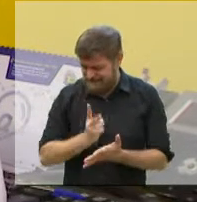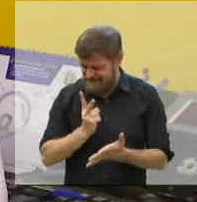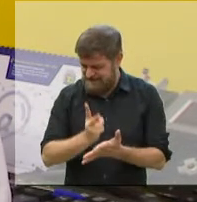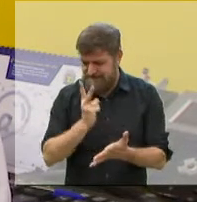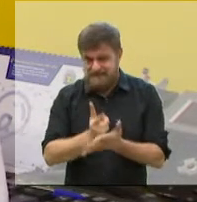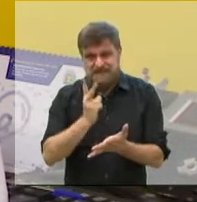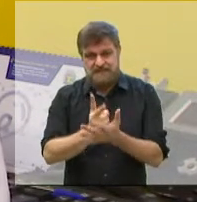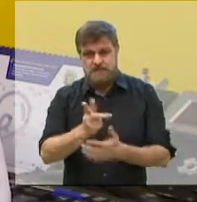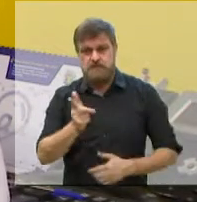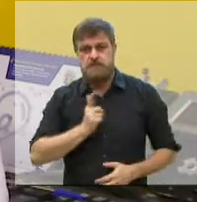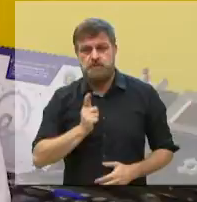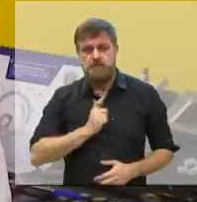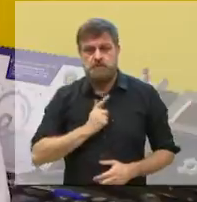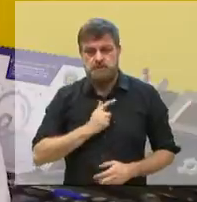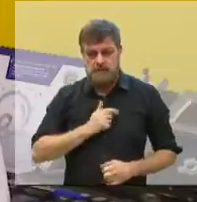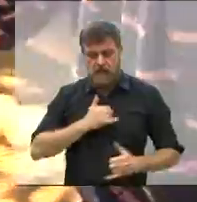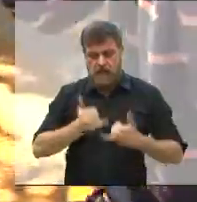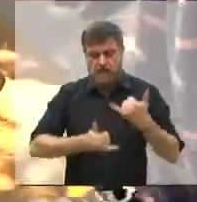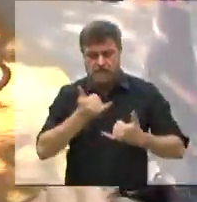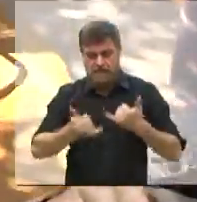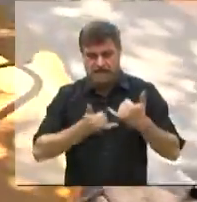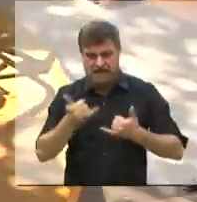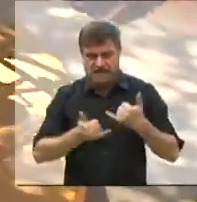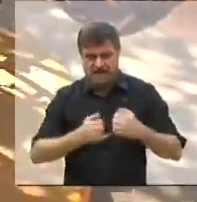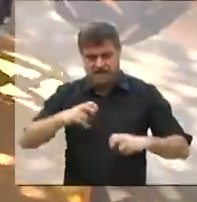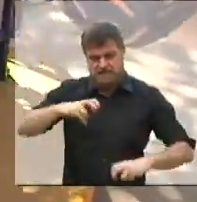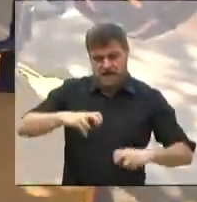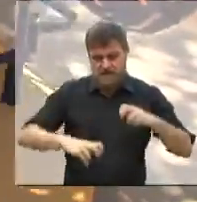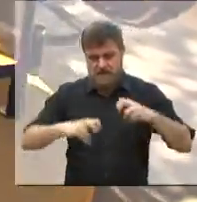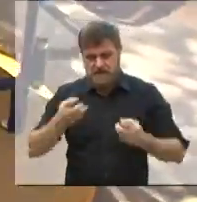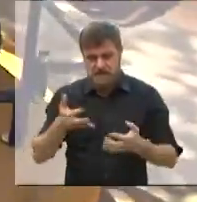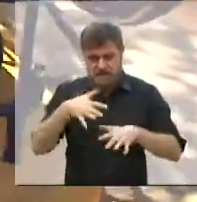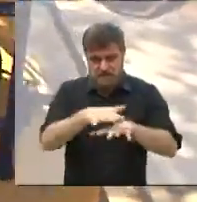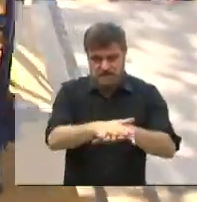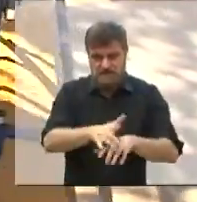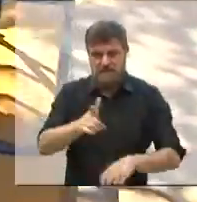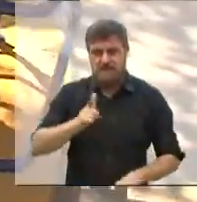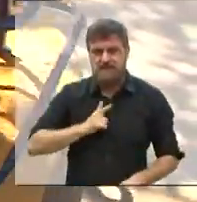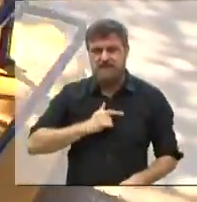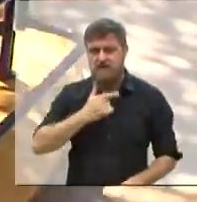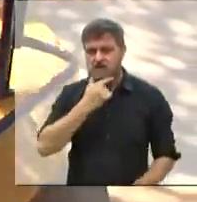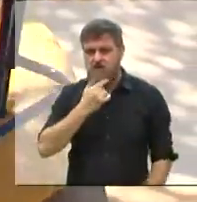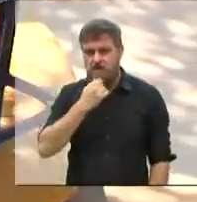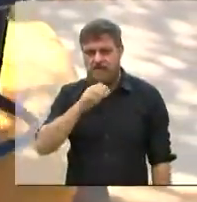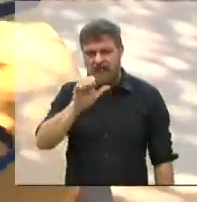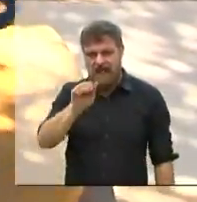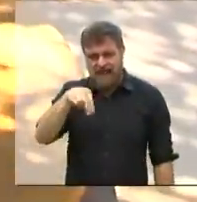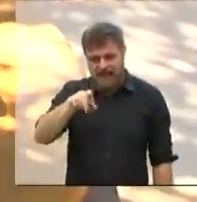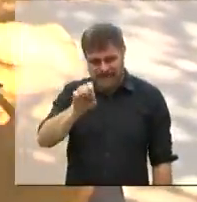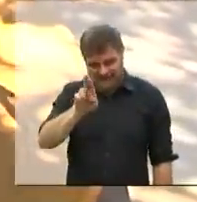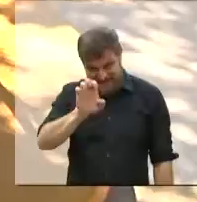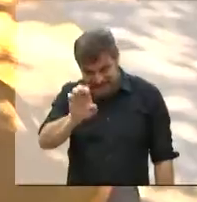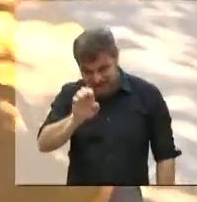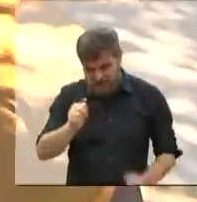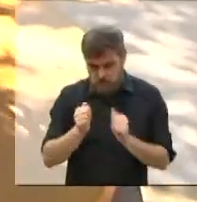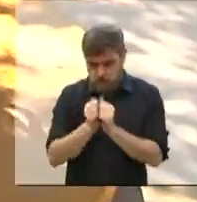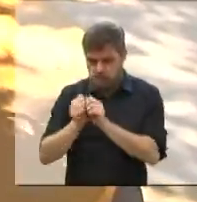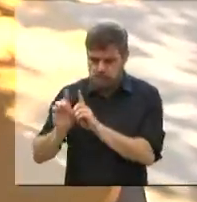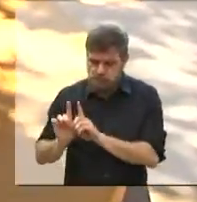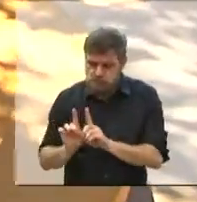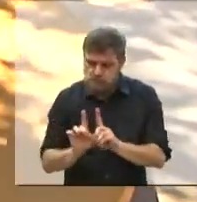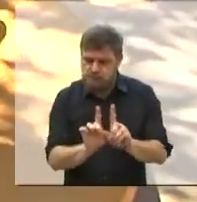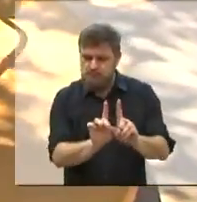constantemente, que era justamente dos parquinhos inclusivos, né? Inclusive o André foi lá comigo na Lagoa do Taquaral, que foi o último que nós instalamos